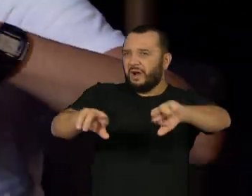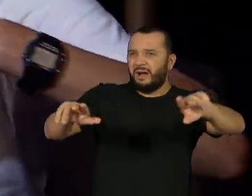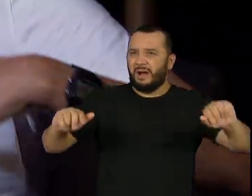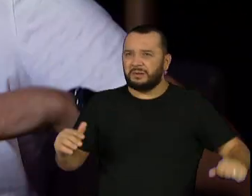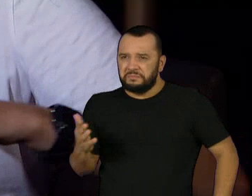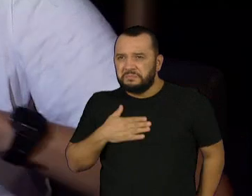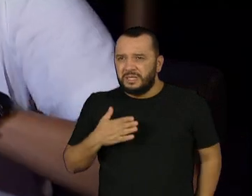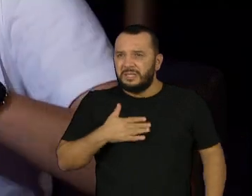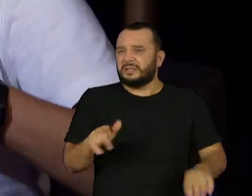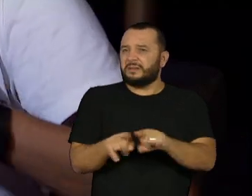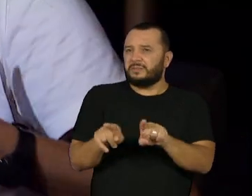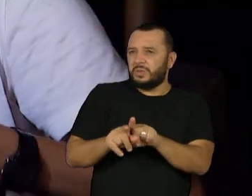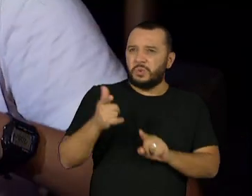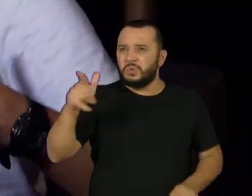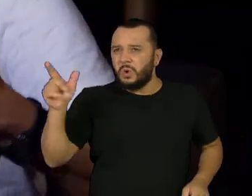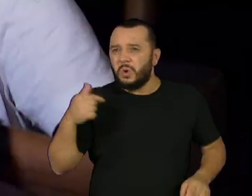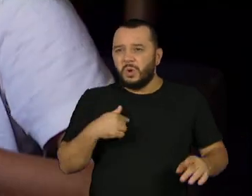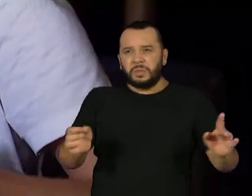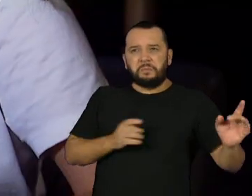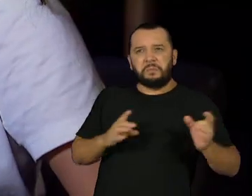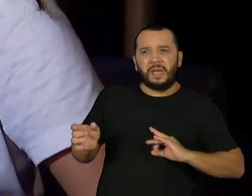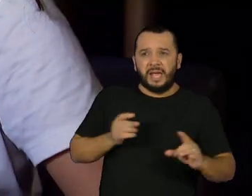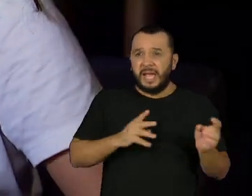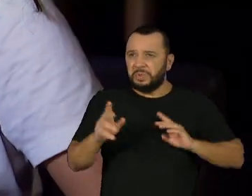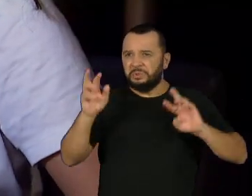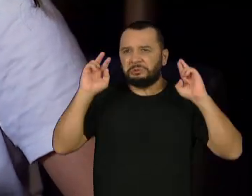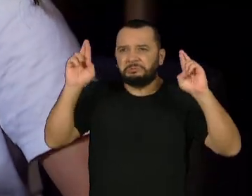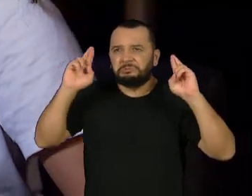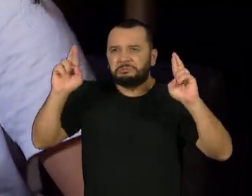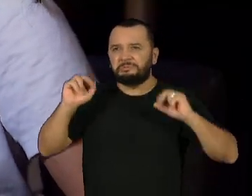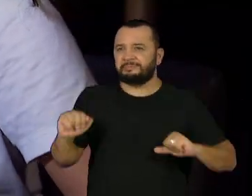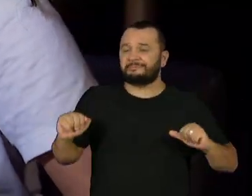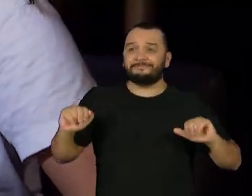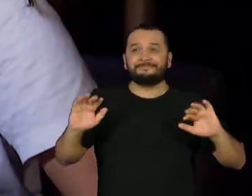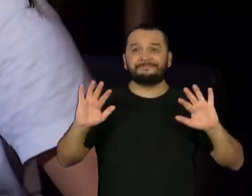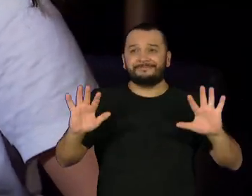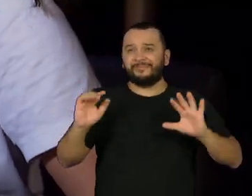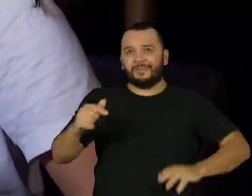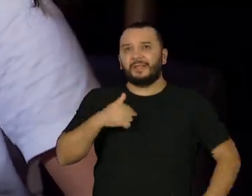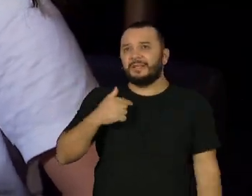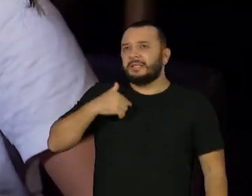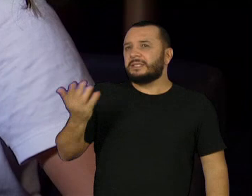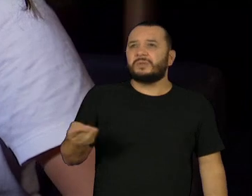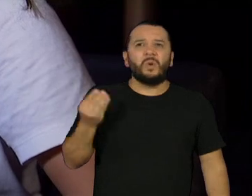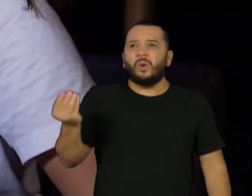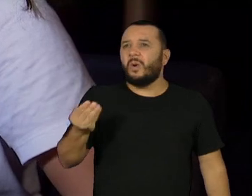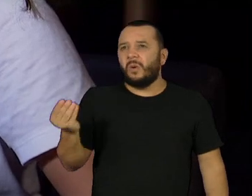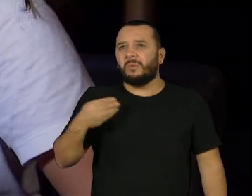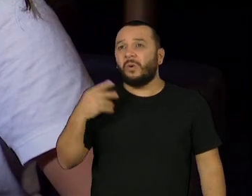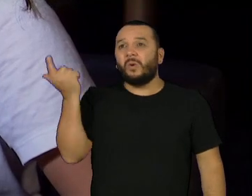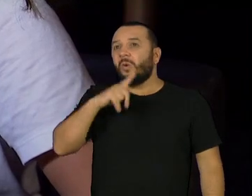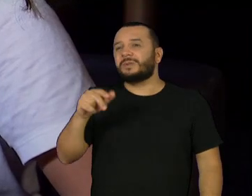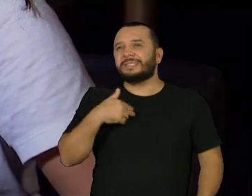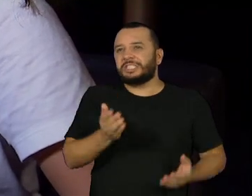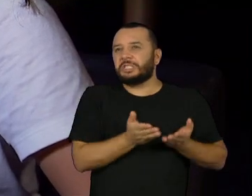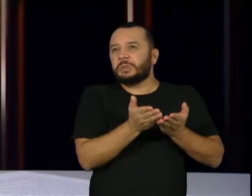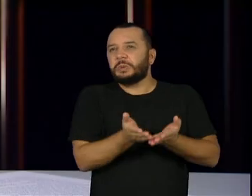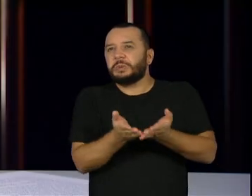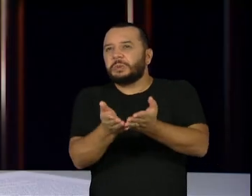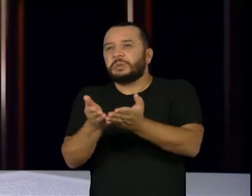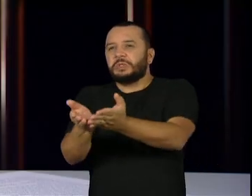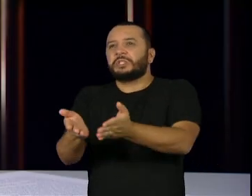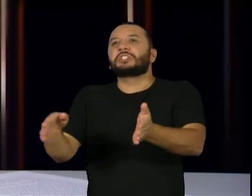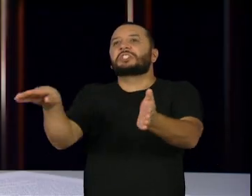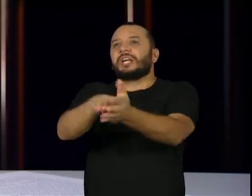dos outros, um monte de medos, expectativas, e você não tem nada para provar que você vai conseguir chegar. Nada. E